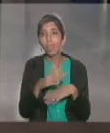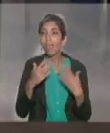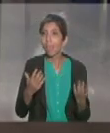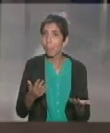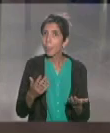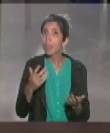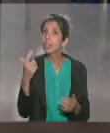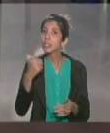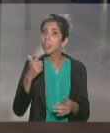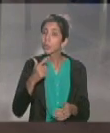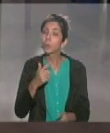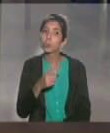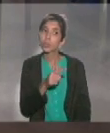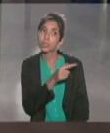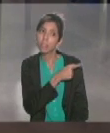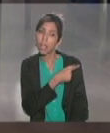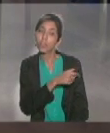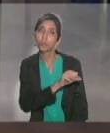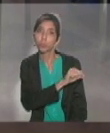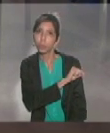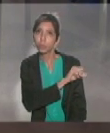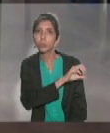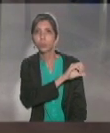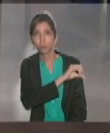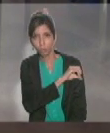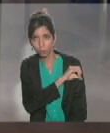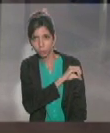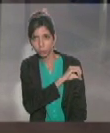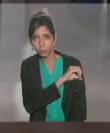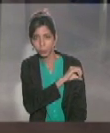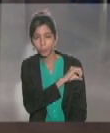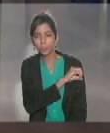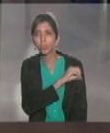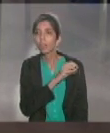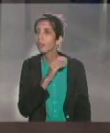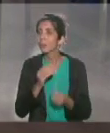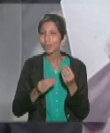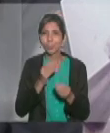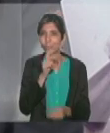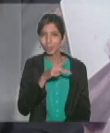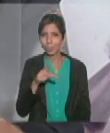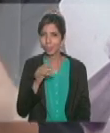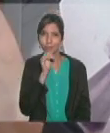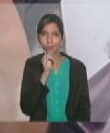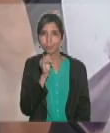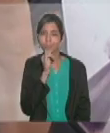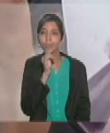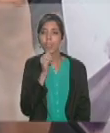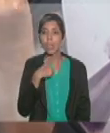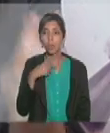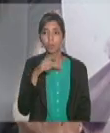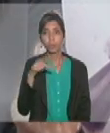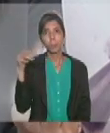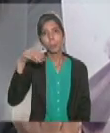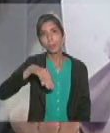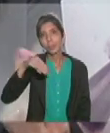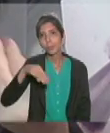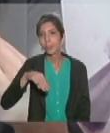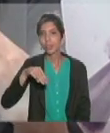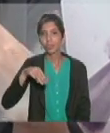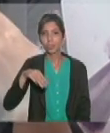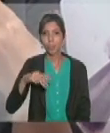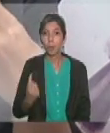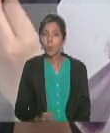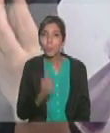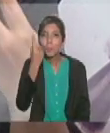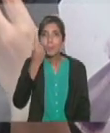segundo segmento? Segundo segmento. 7º, 8º e 9º ano. E aí como é que fica esse professor, por exemplo, se ele for um professor de matemática ou um